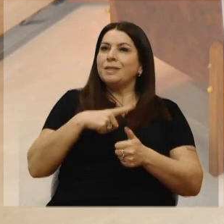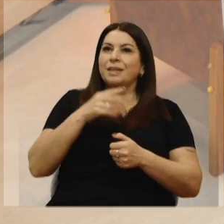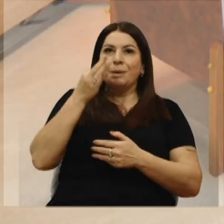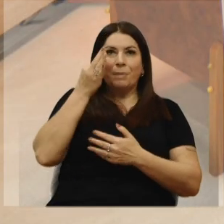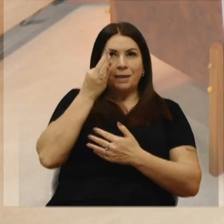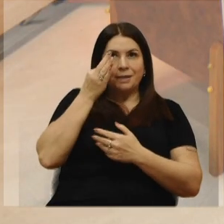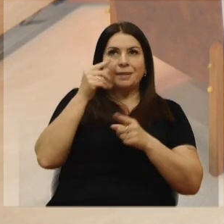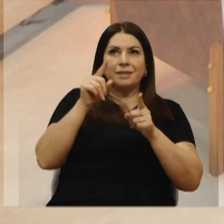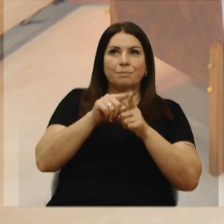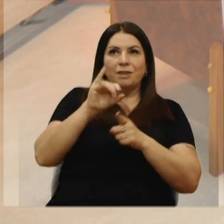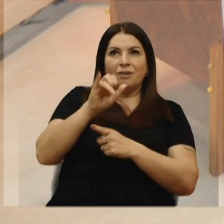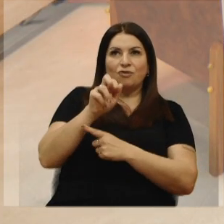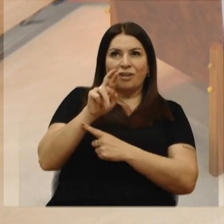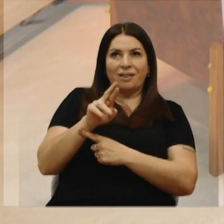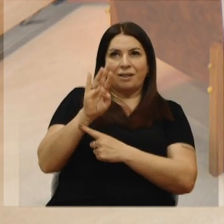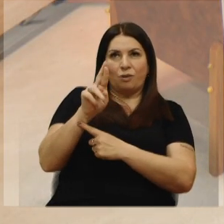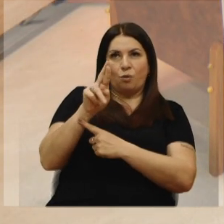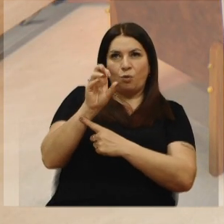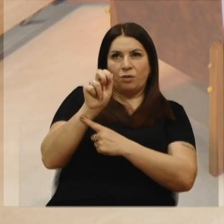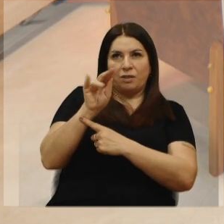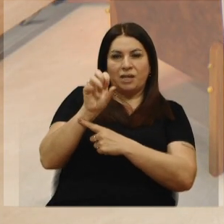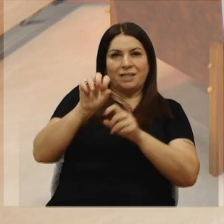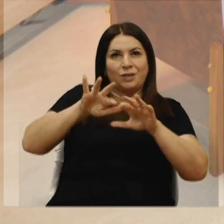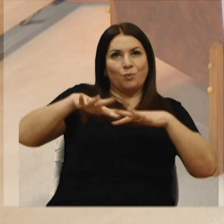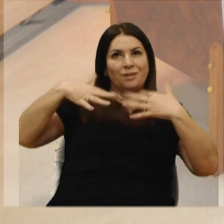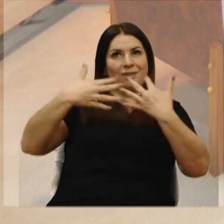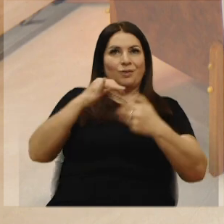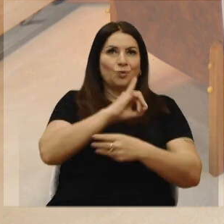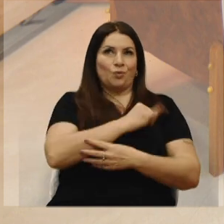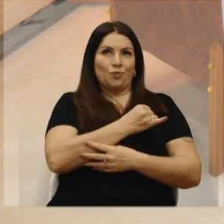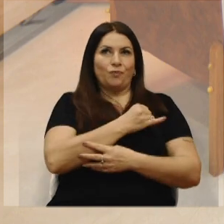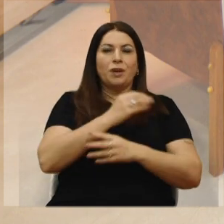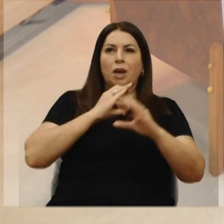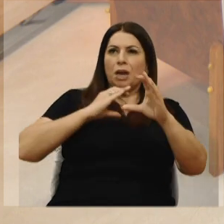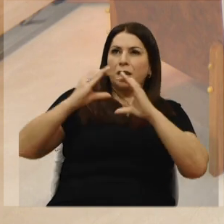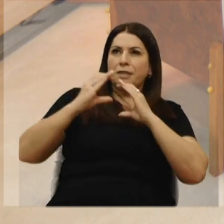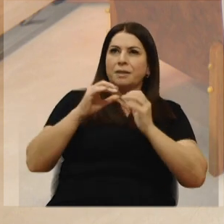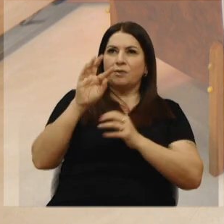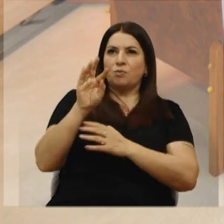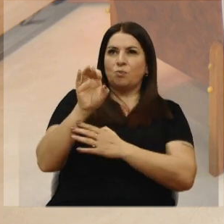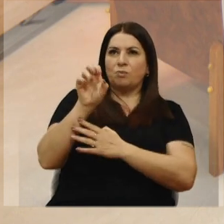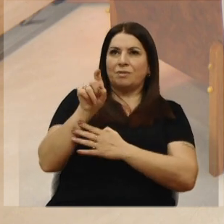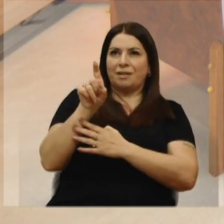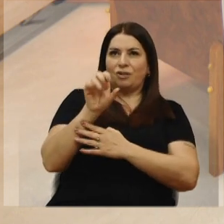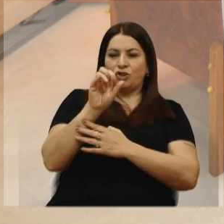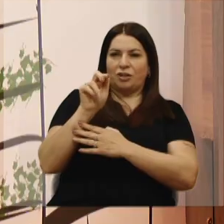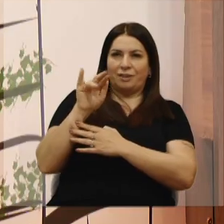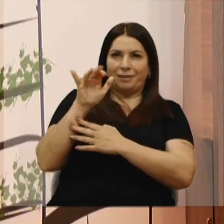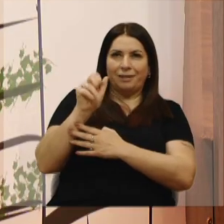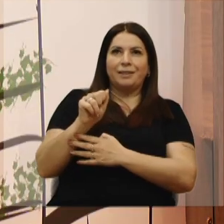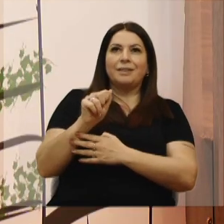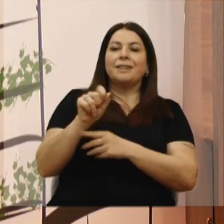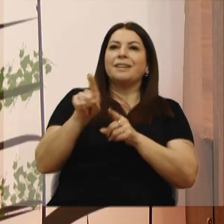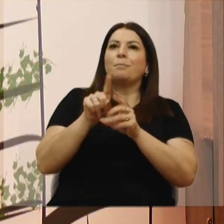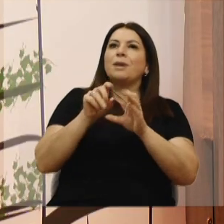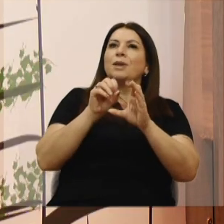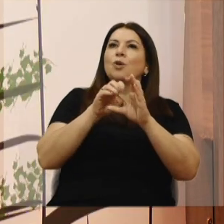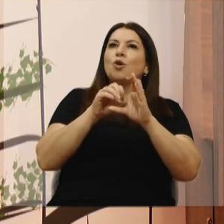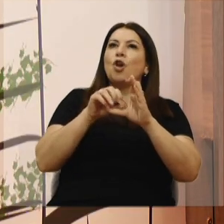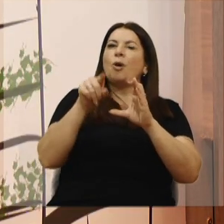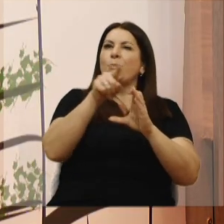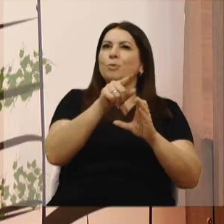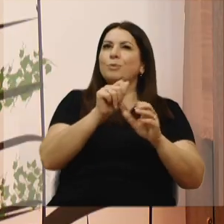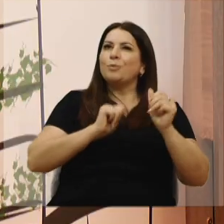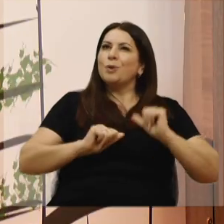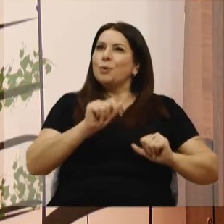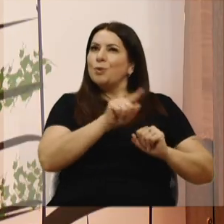maravilhoso. Tem a presença, inclusive, do Jair Rodrigues no estádio Alfredo Jaconi, né, cantando com o Teixeirinha. Tem um ator global também, né,